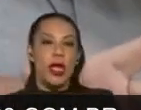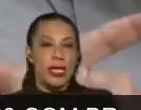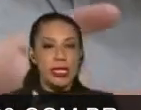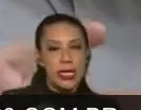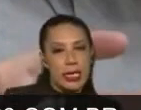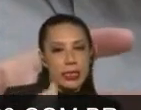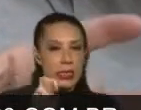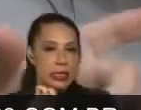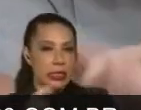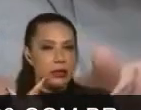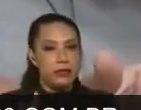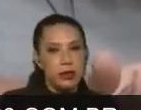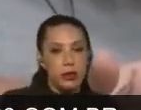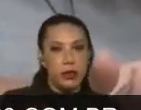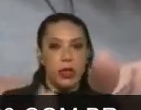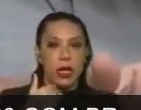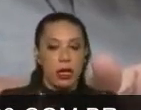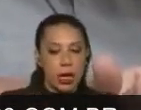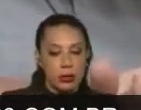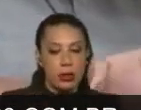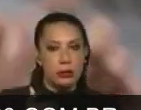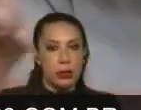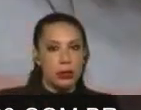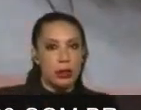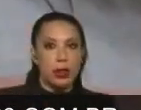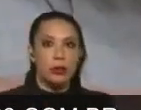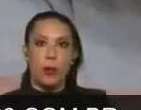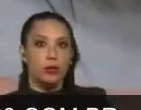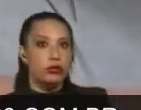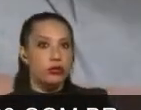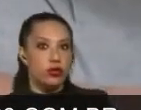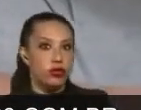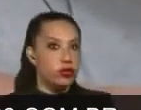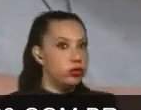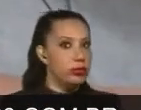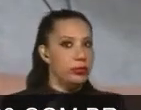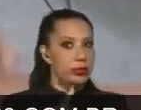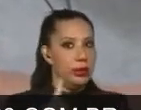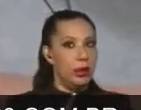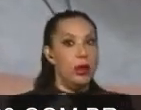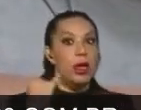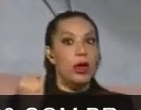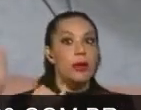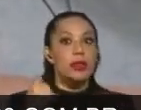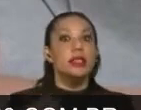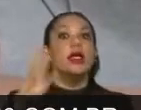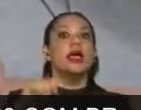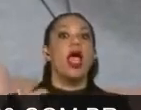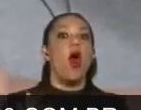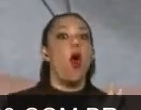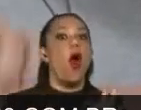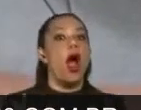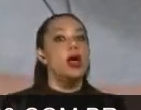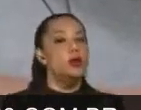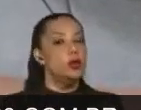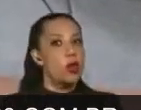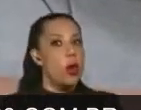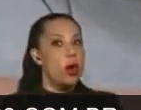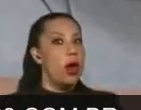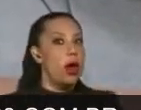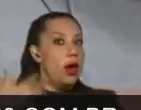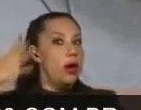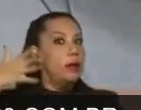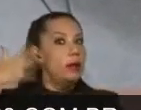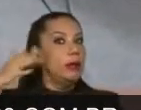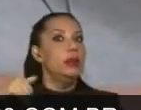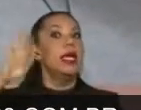10, 15, 20 por vez. E um detalhe importante é quem organizou o evento, quem